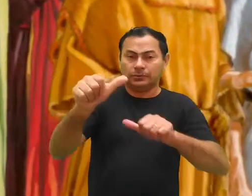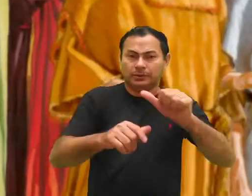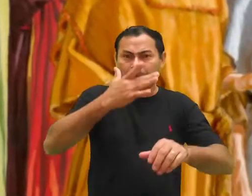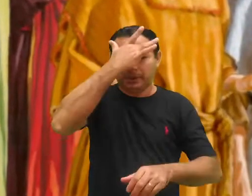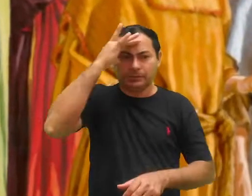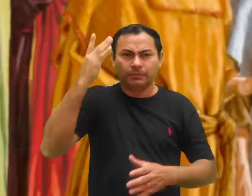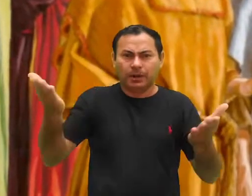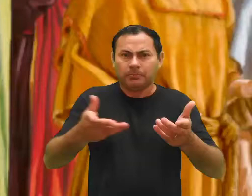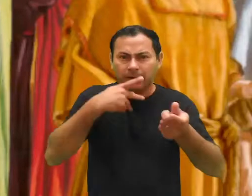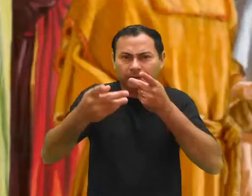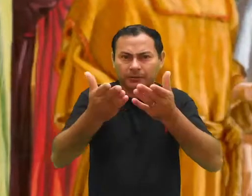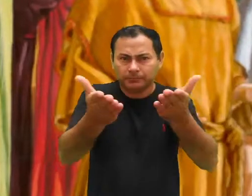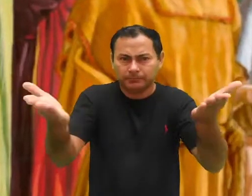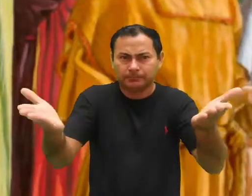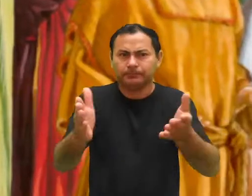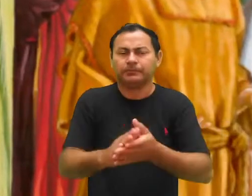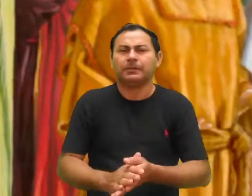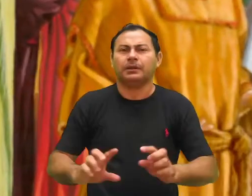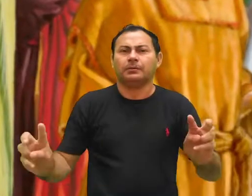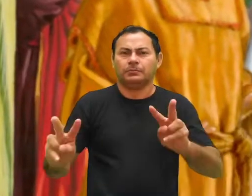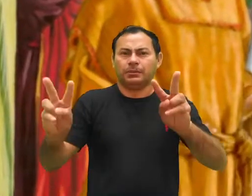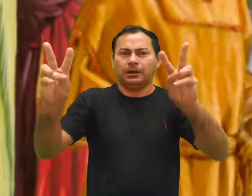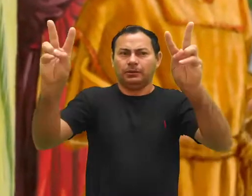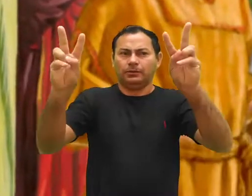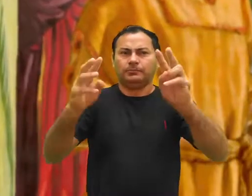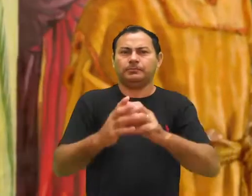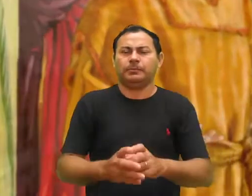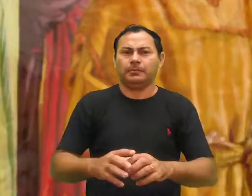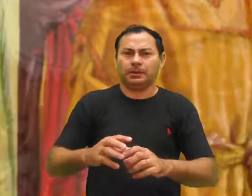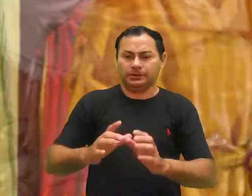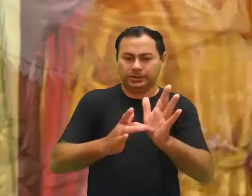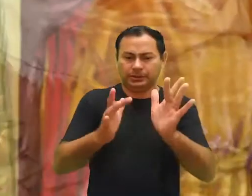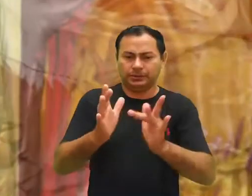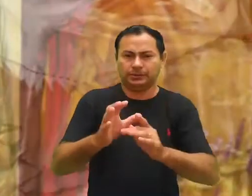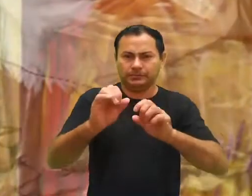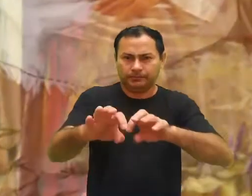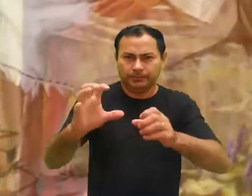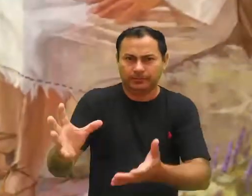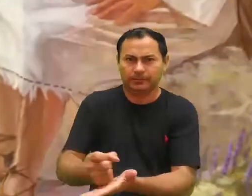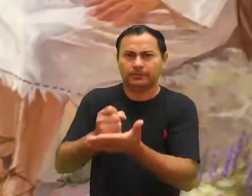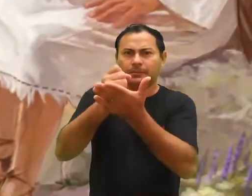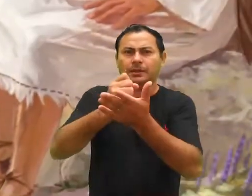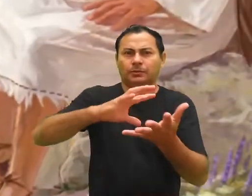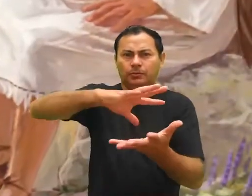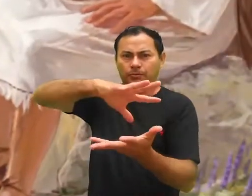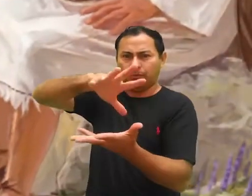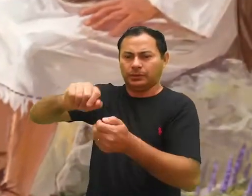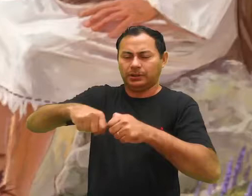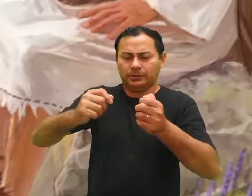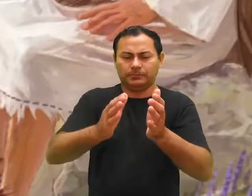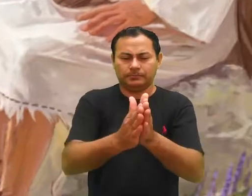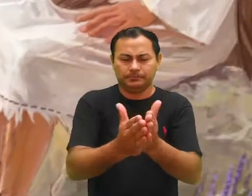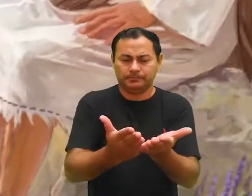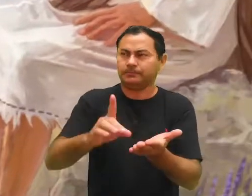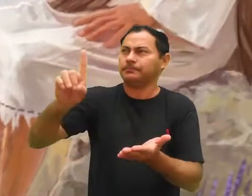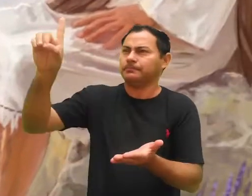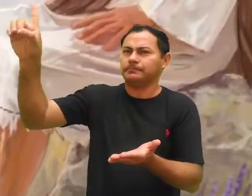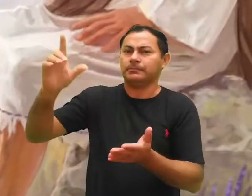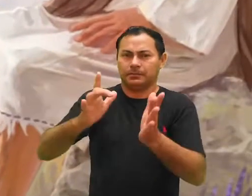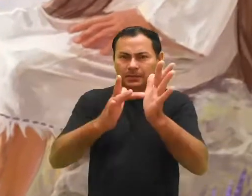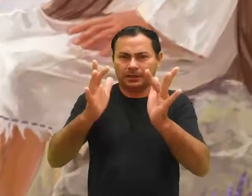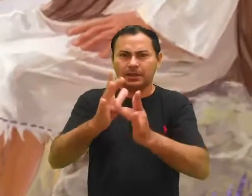em carne. Mas agora quero falar com vocês sobre o valor que o Mestre, o Messias, o Salvador do mundo, deu